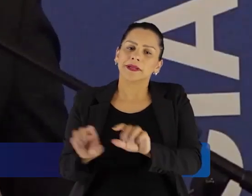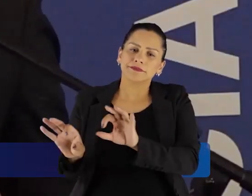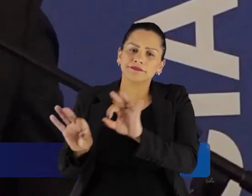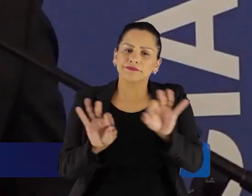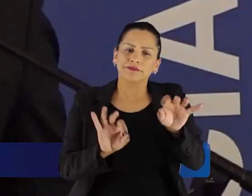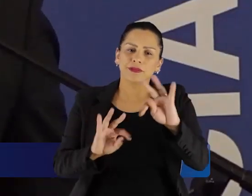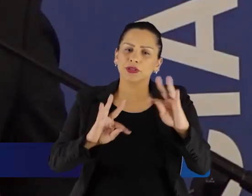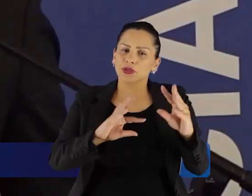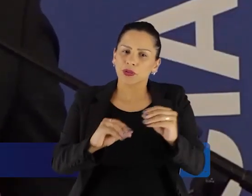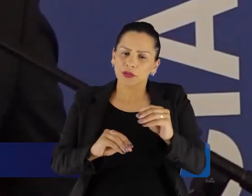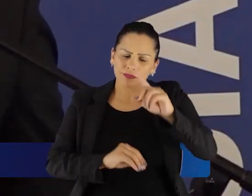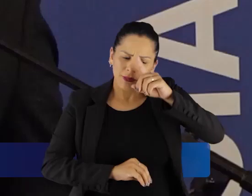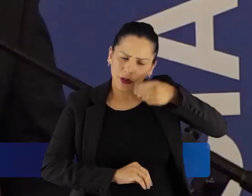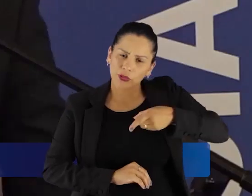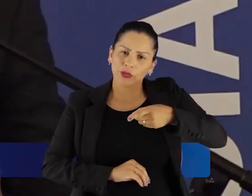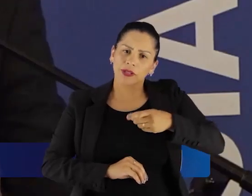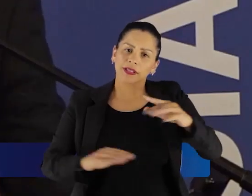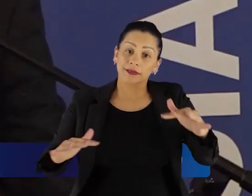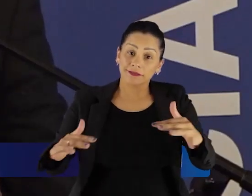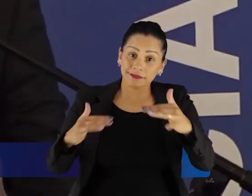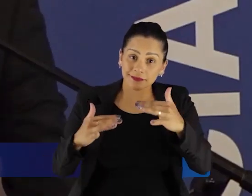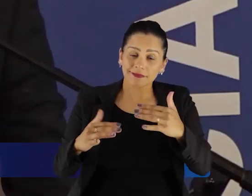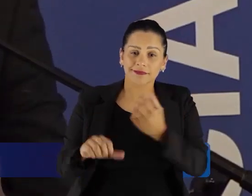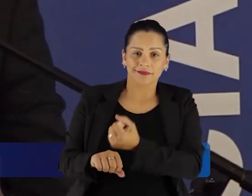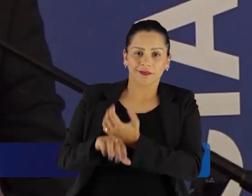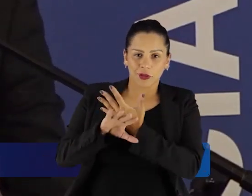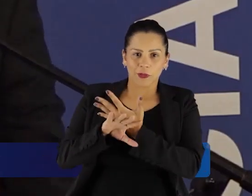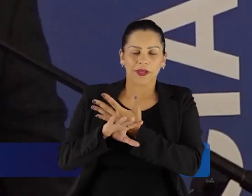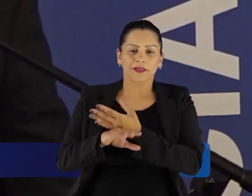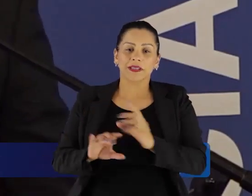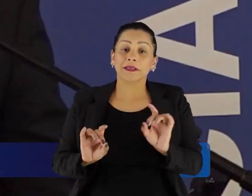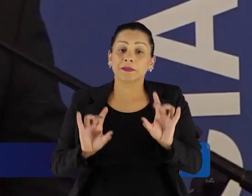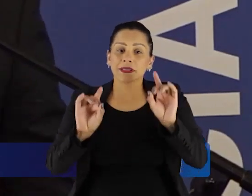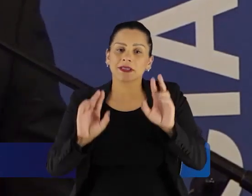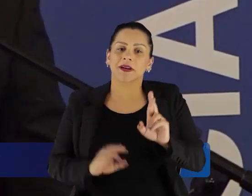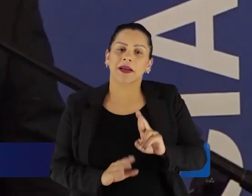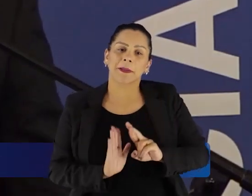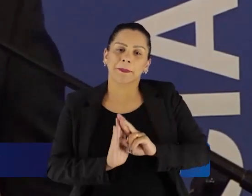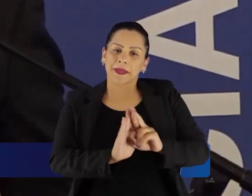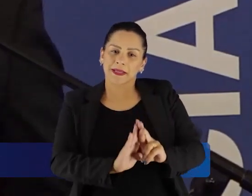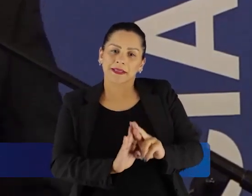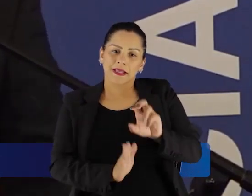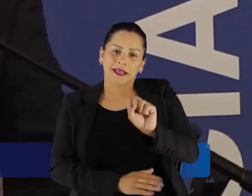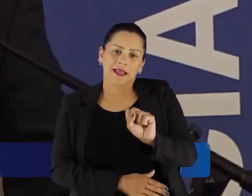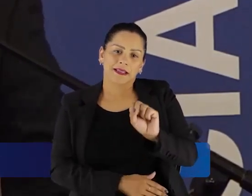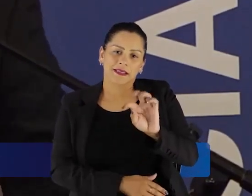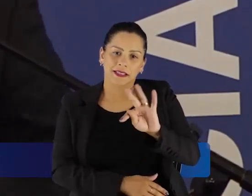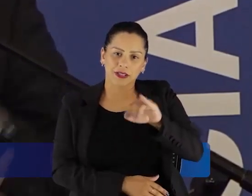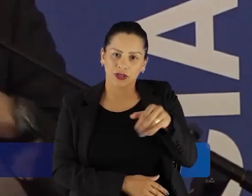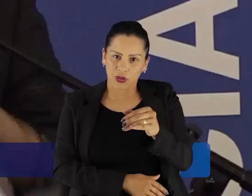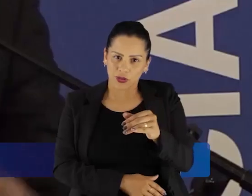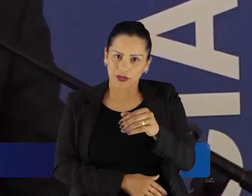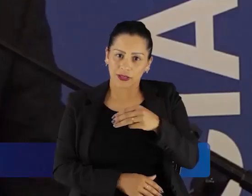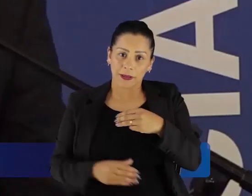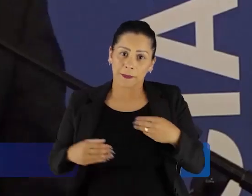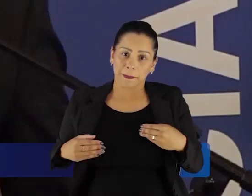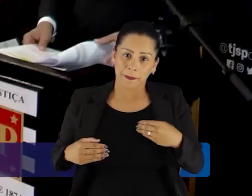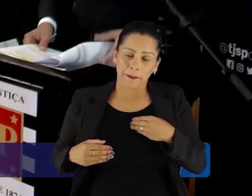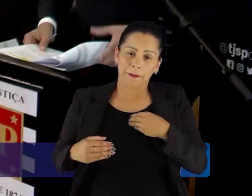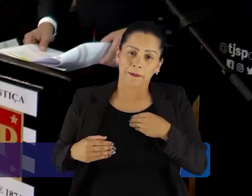virtual de todas as autoridades em especial representando o STJ Ministro Paulo Dias de Moura